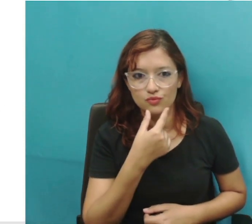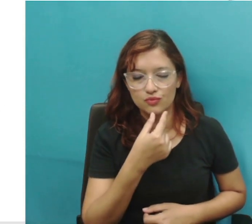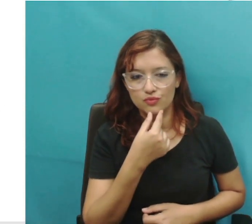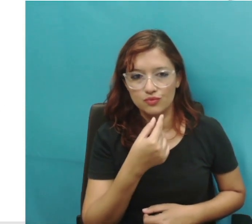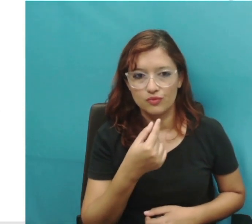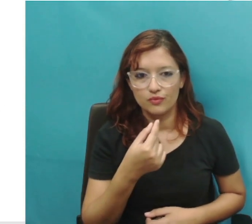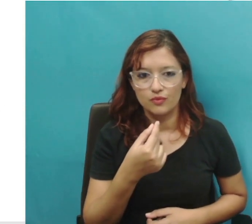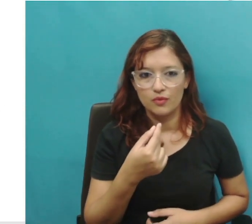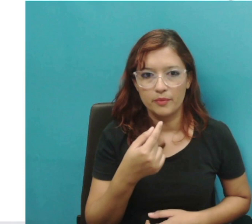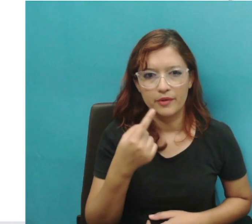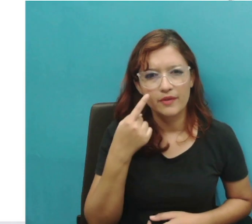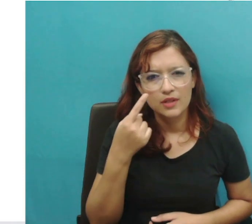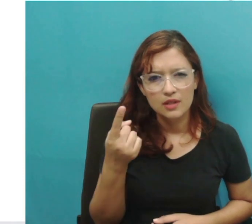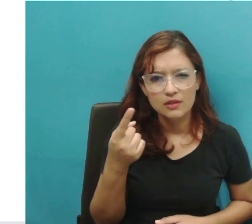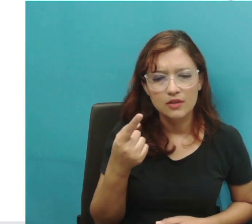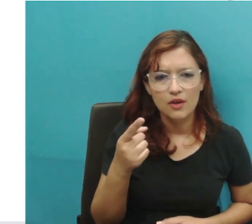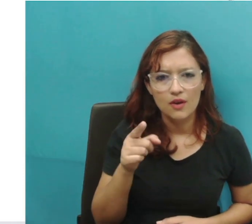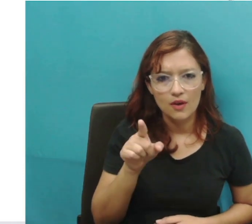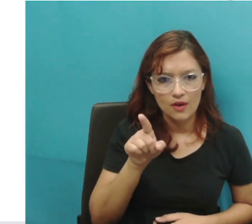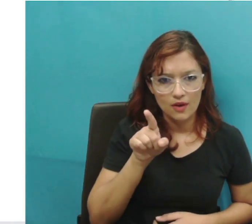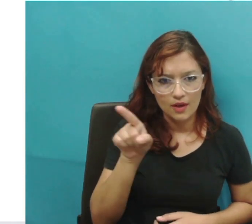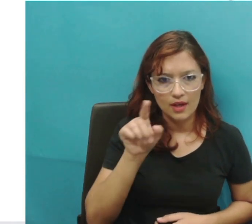Ó, veja a tirinha.